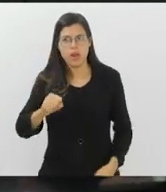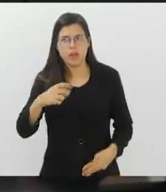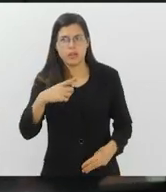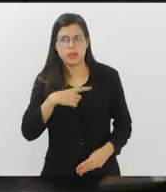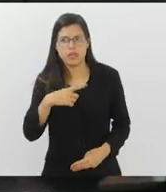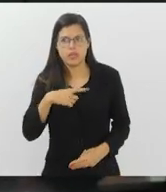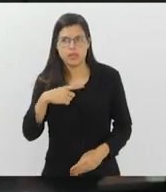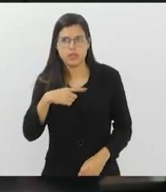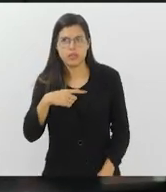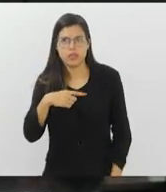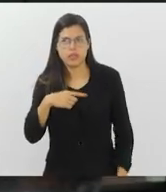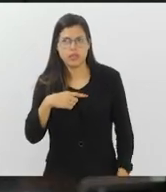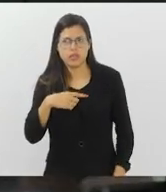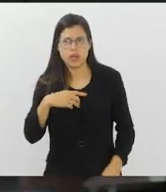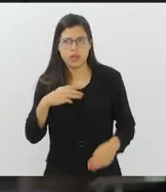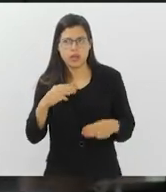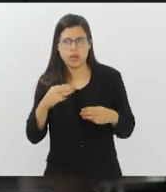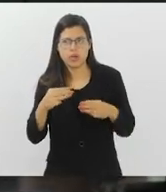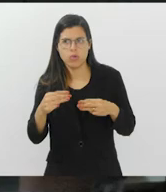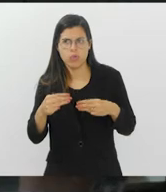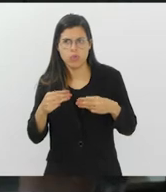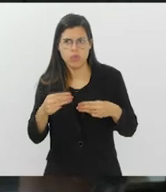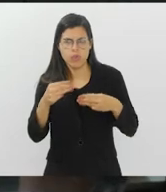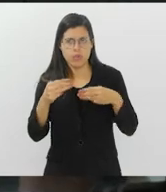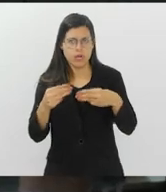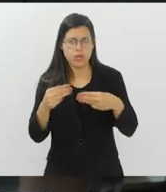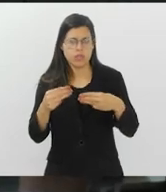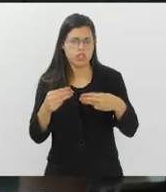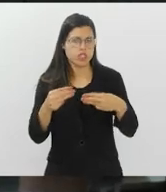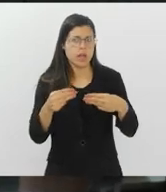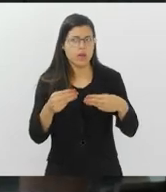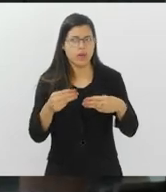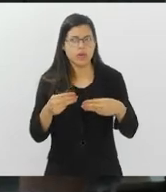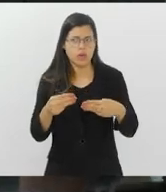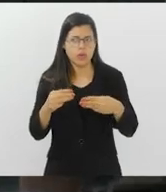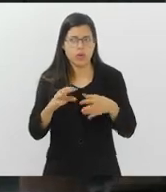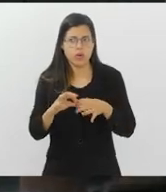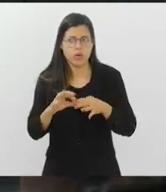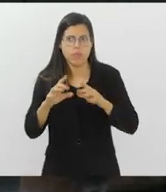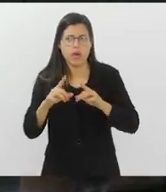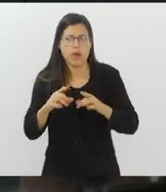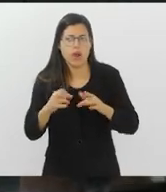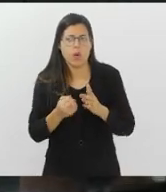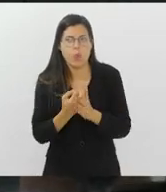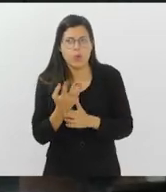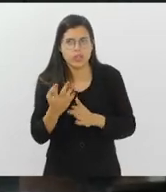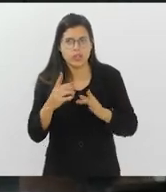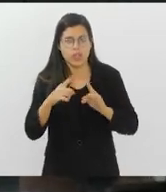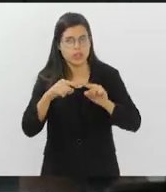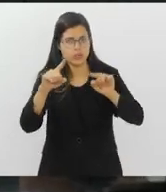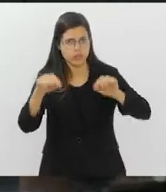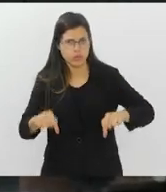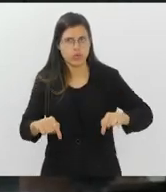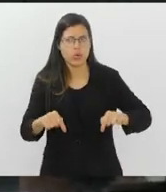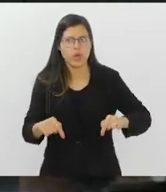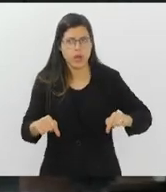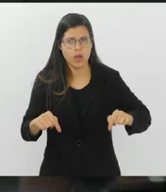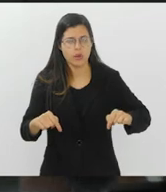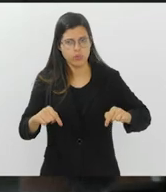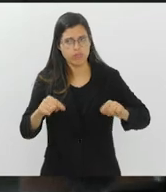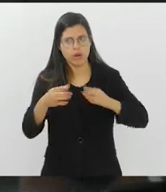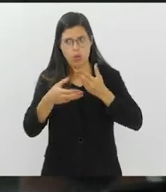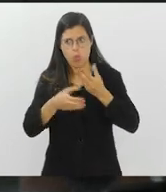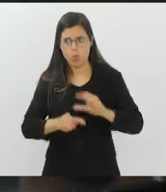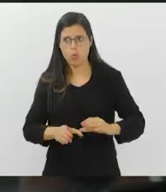que é o Ministério que vai liberar a quantidade de servidores que podem ser, na verdade, vagas para o concurso público. É, embora nós